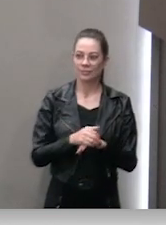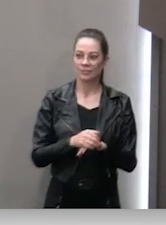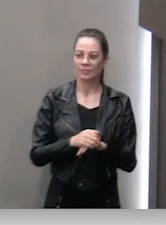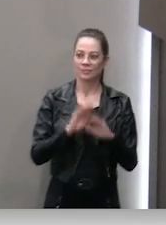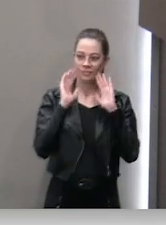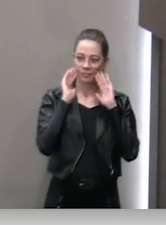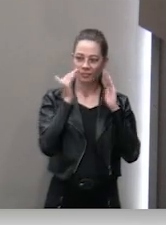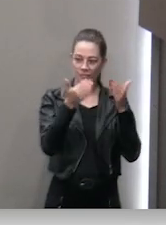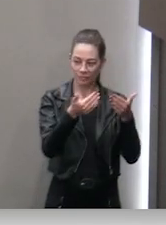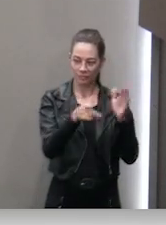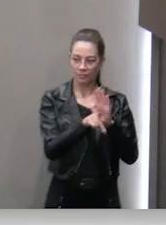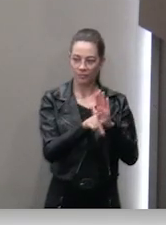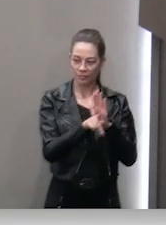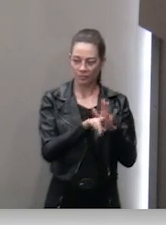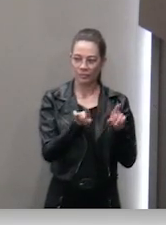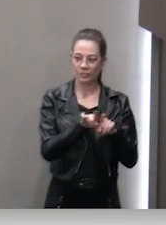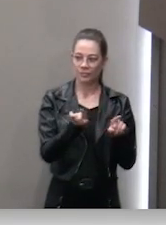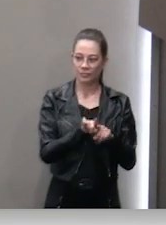dedicada.